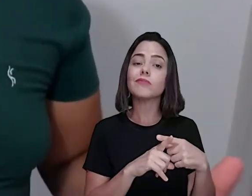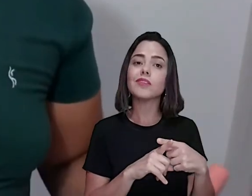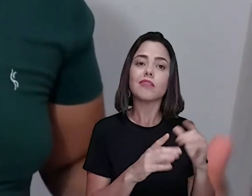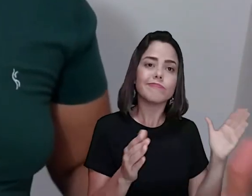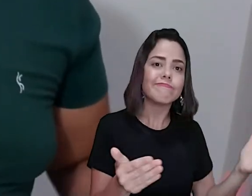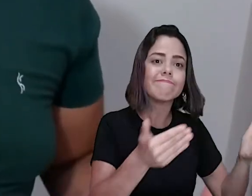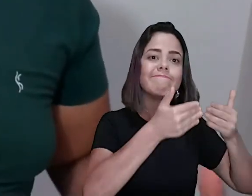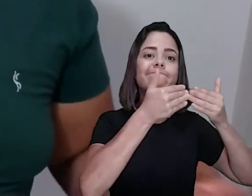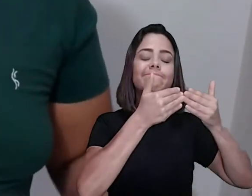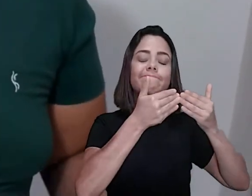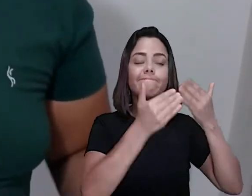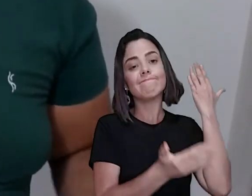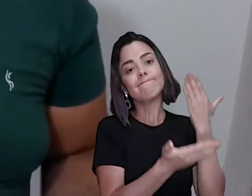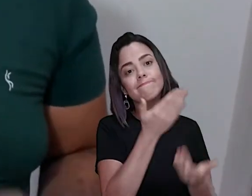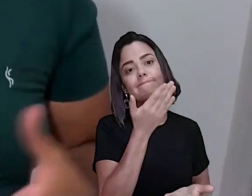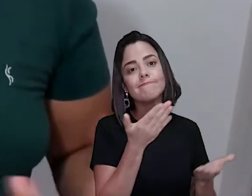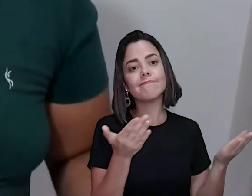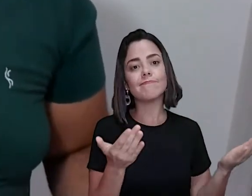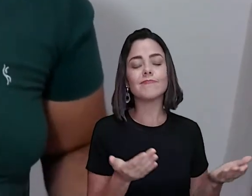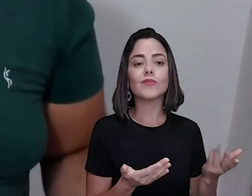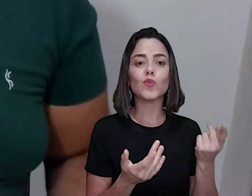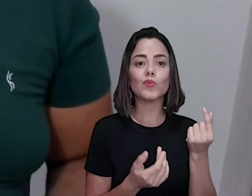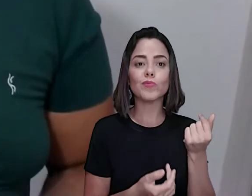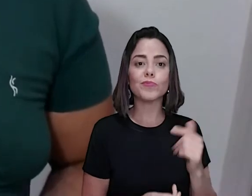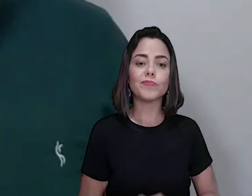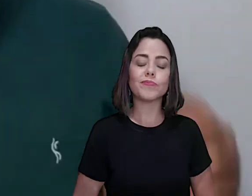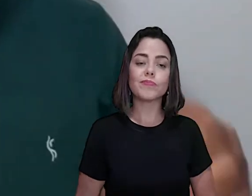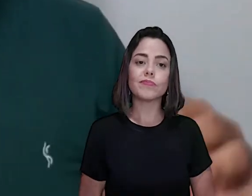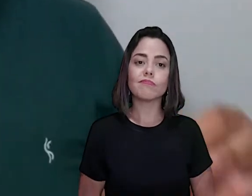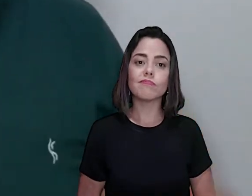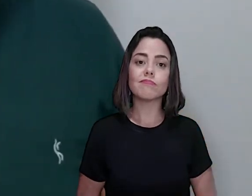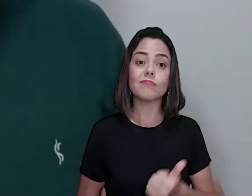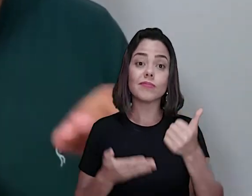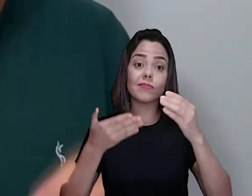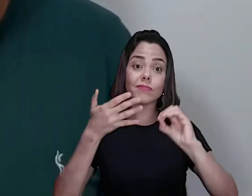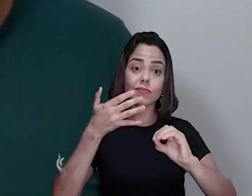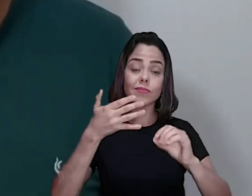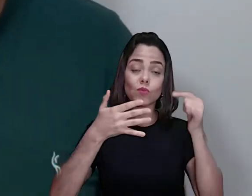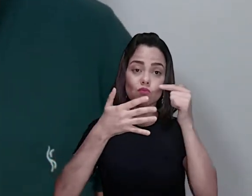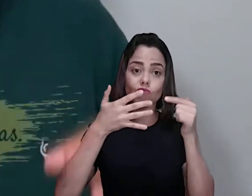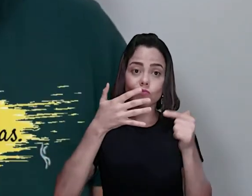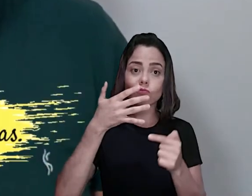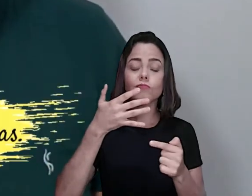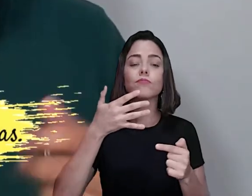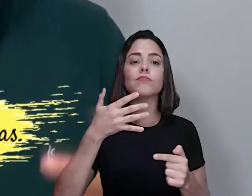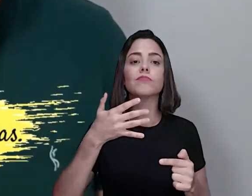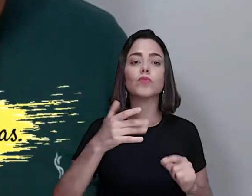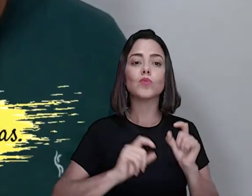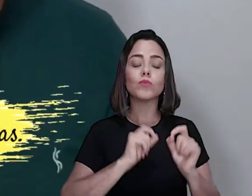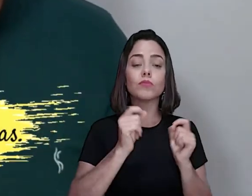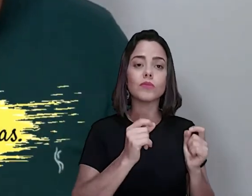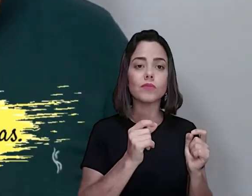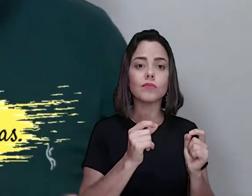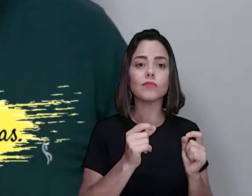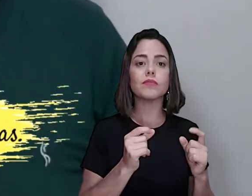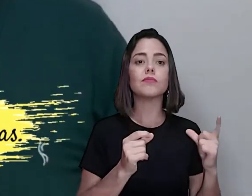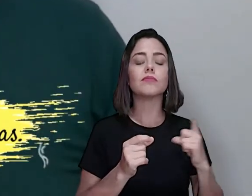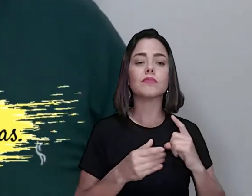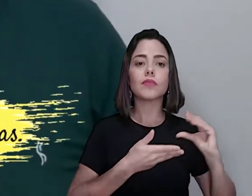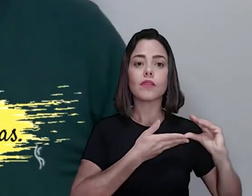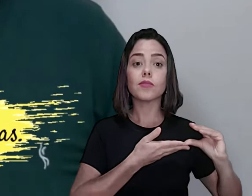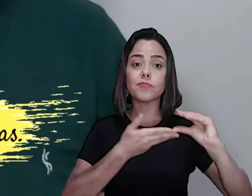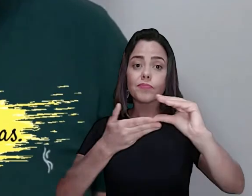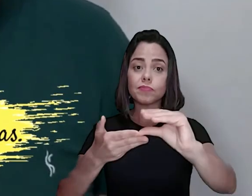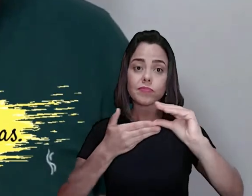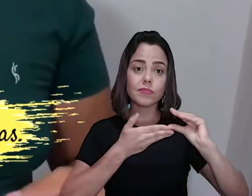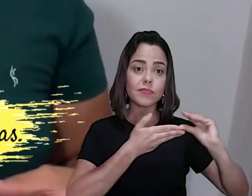caso aconteça o pior, caso eles precisem fechar as portas. O décimo ponto diz respeito aos limites das transações que